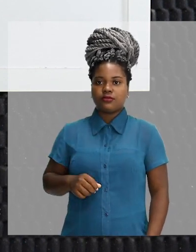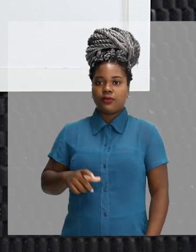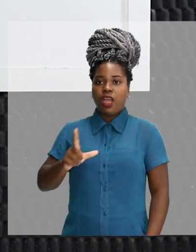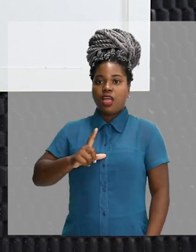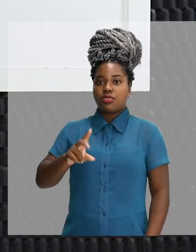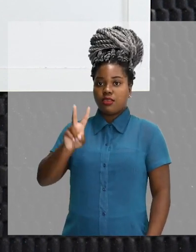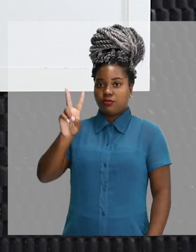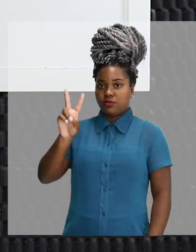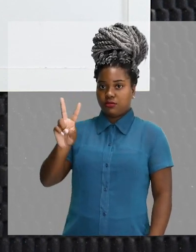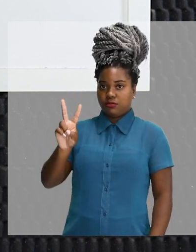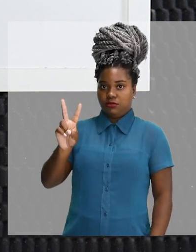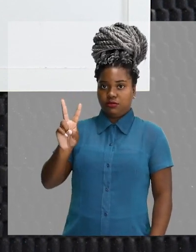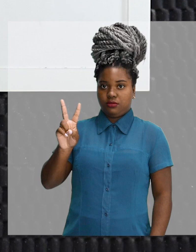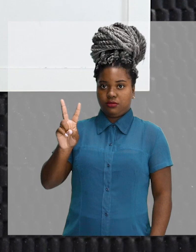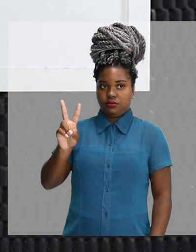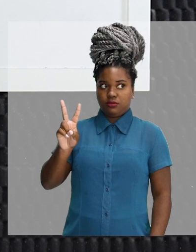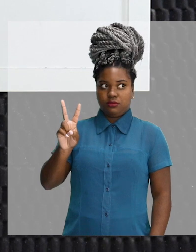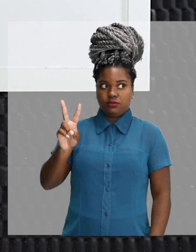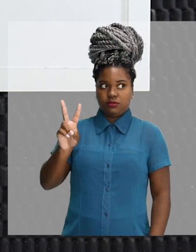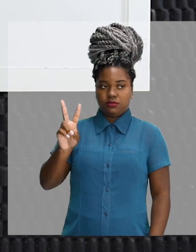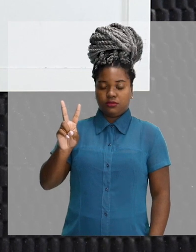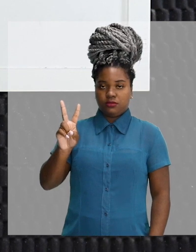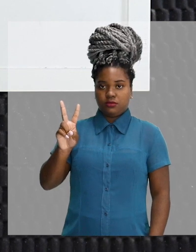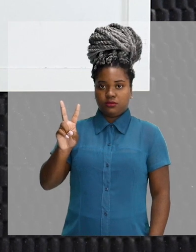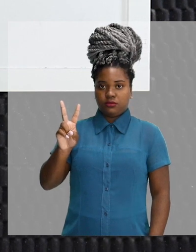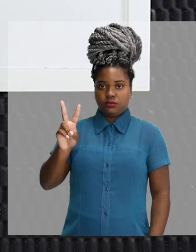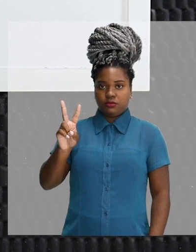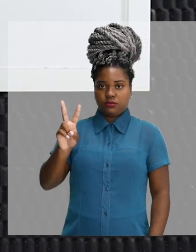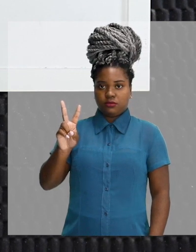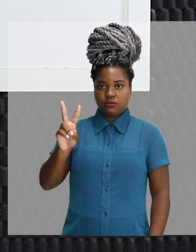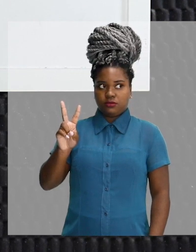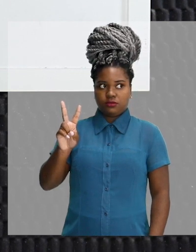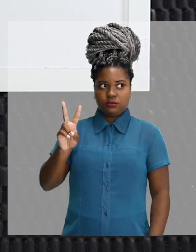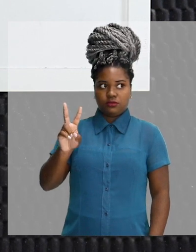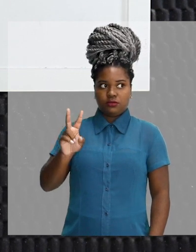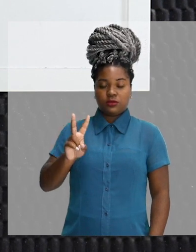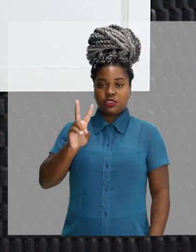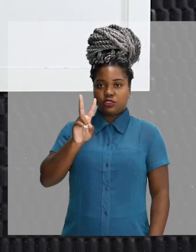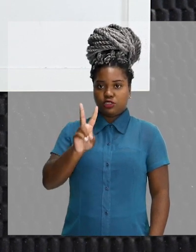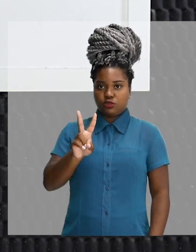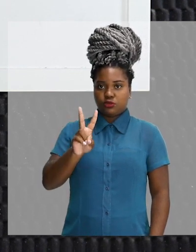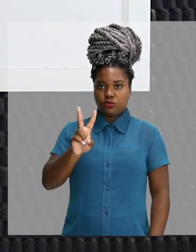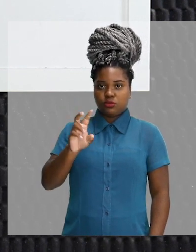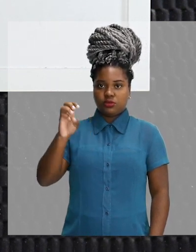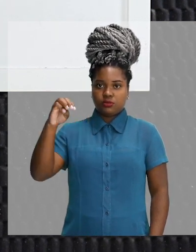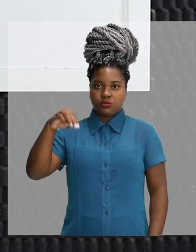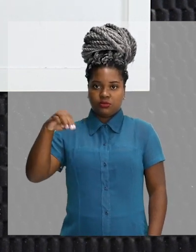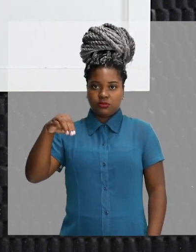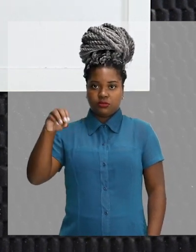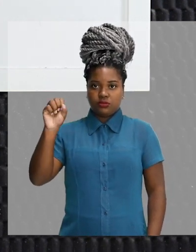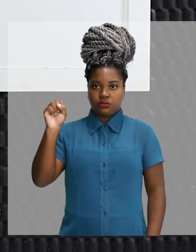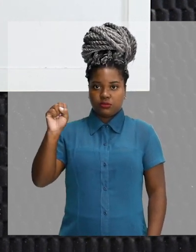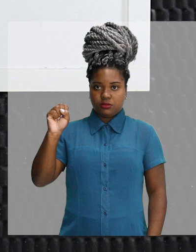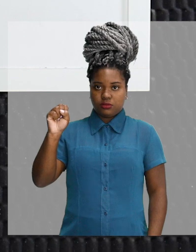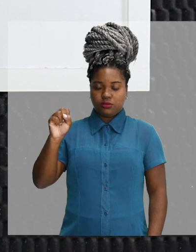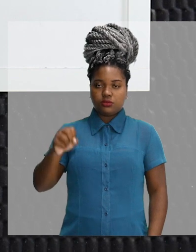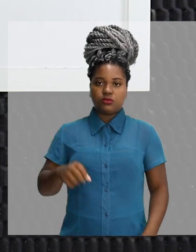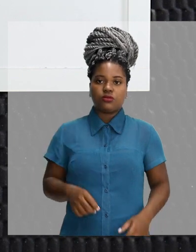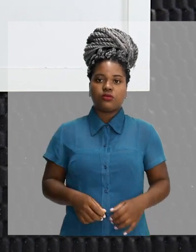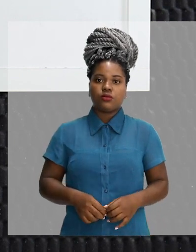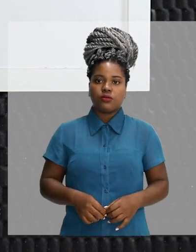e a velocidade é de 2 metros por segundo,